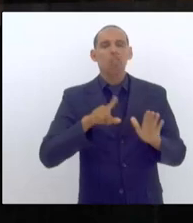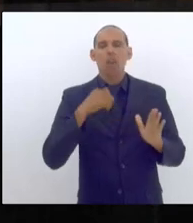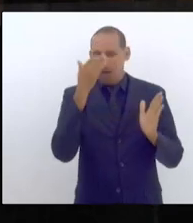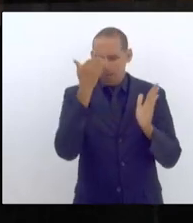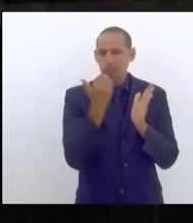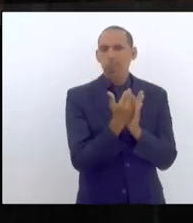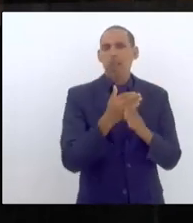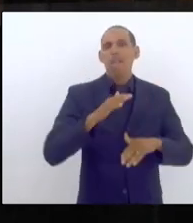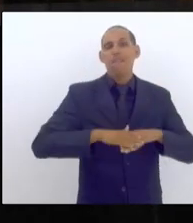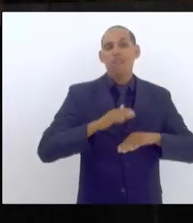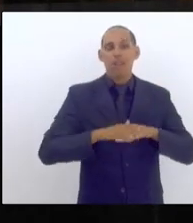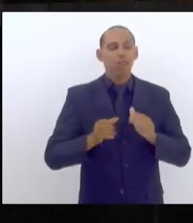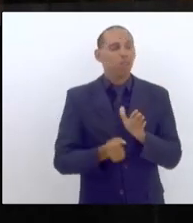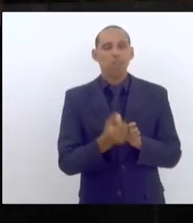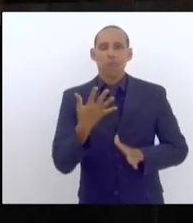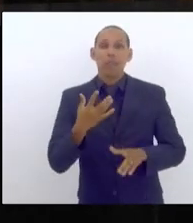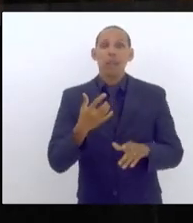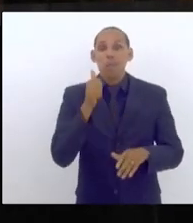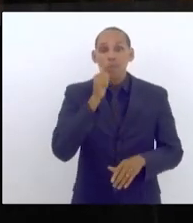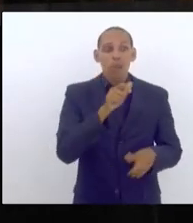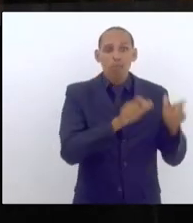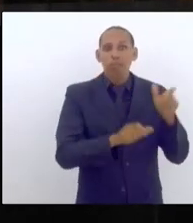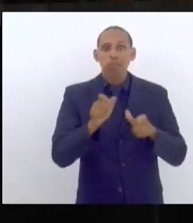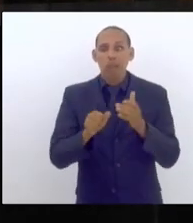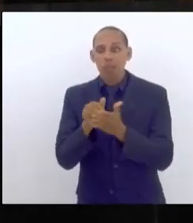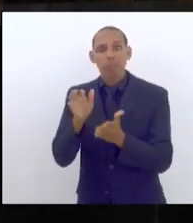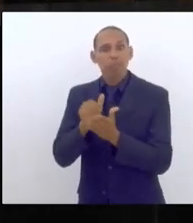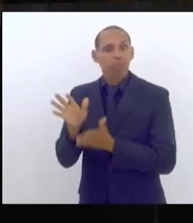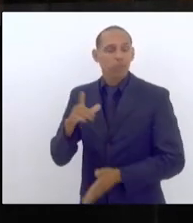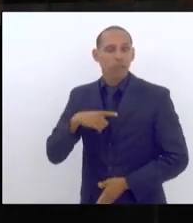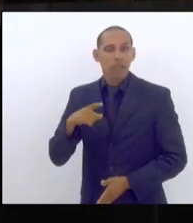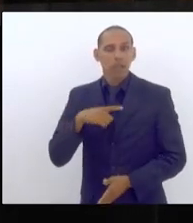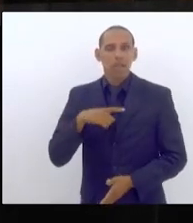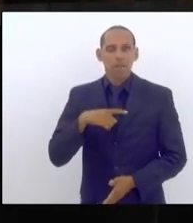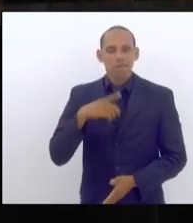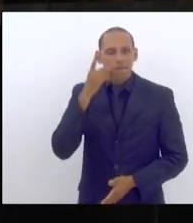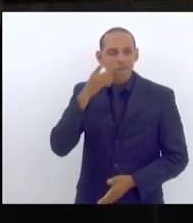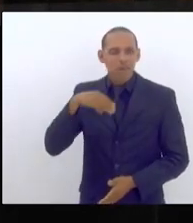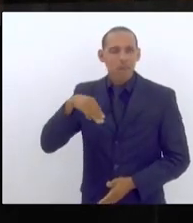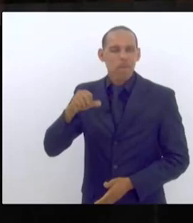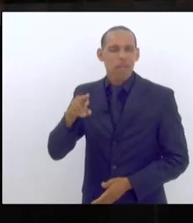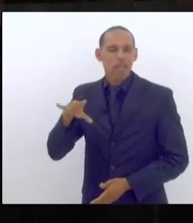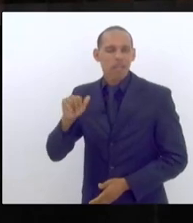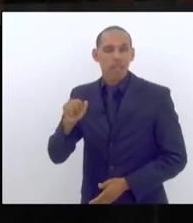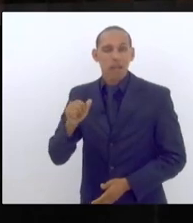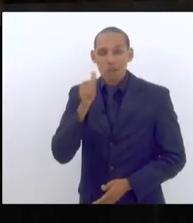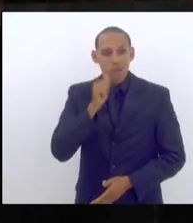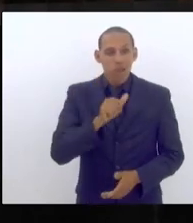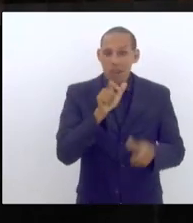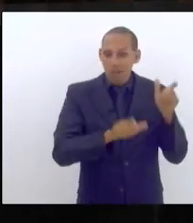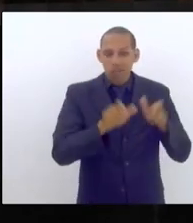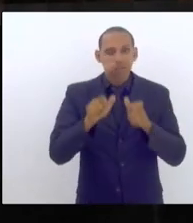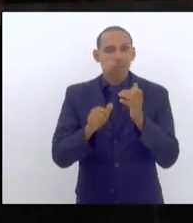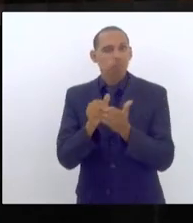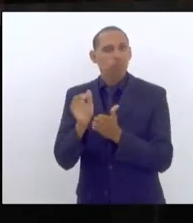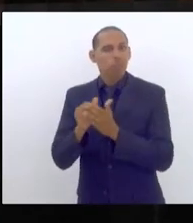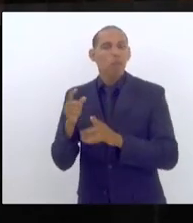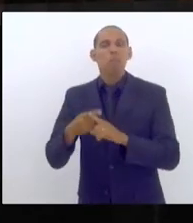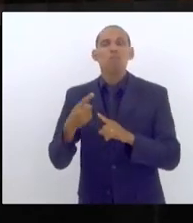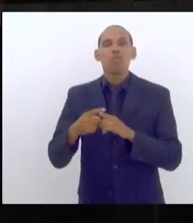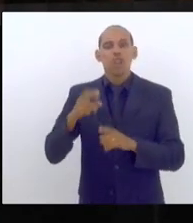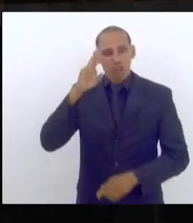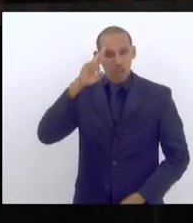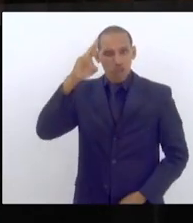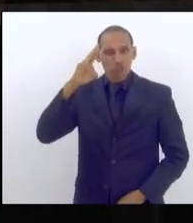e mulheres que foram demitidas, deputada Marina, foram demitidas por não deitar com seus